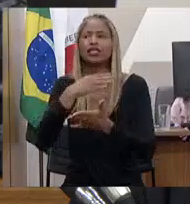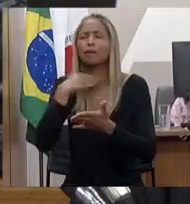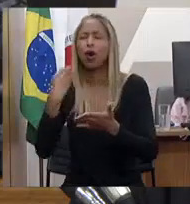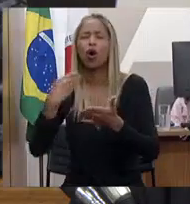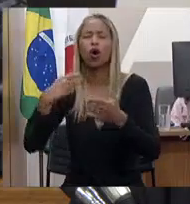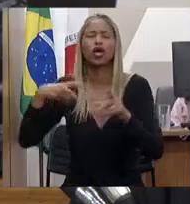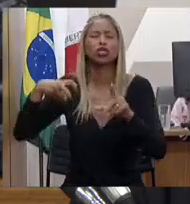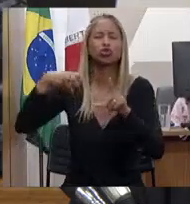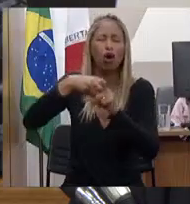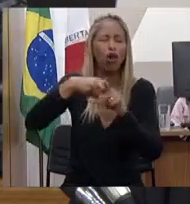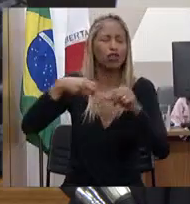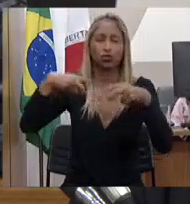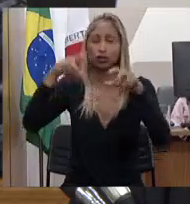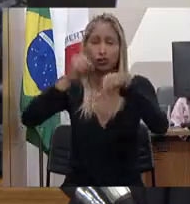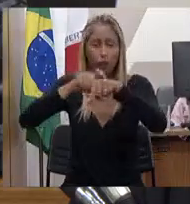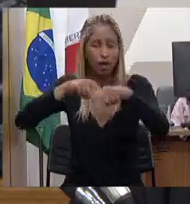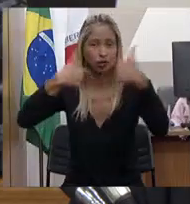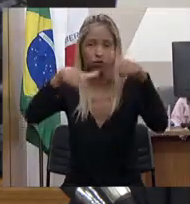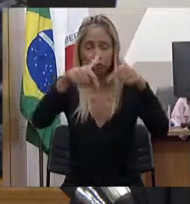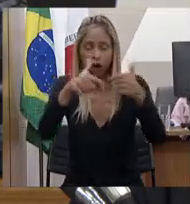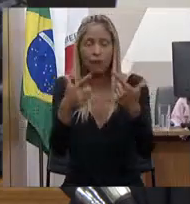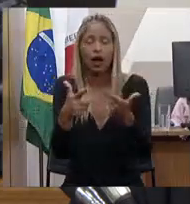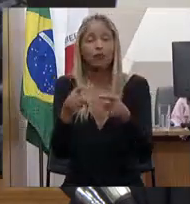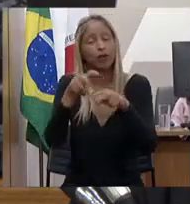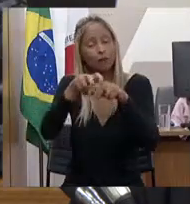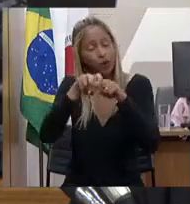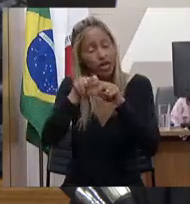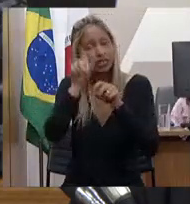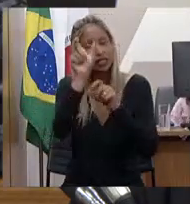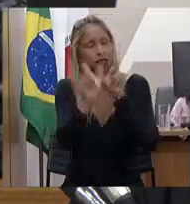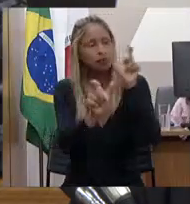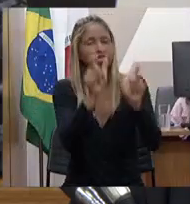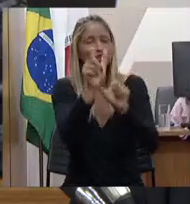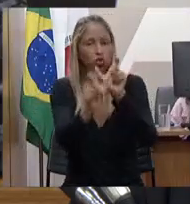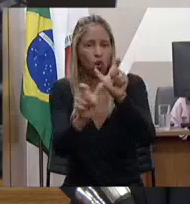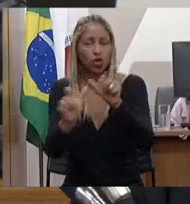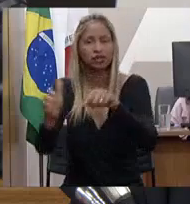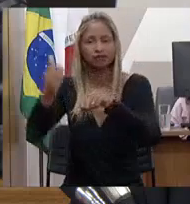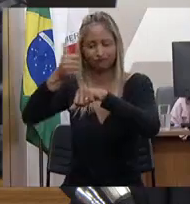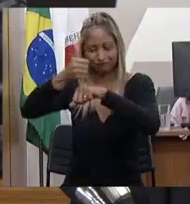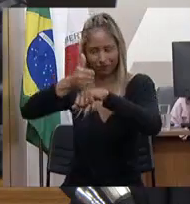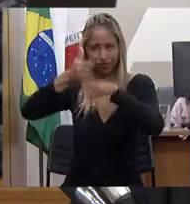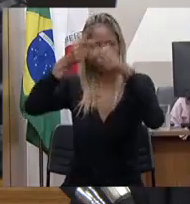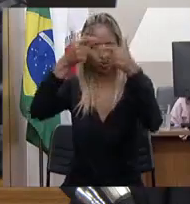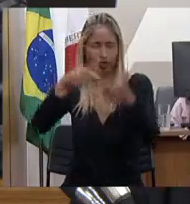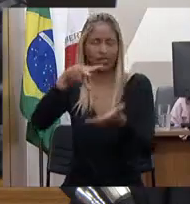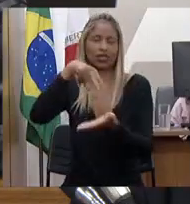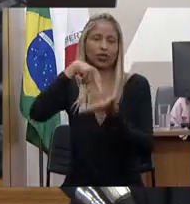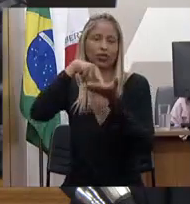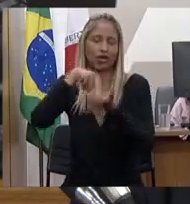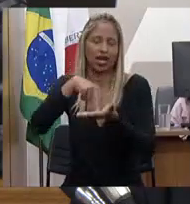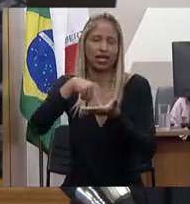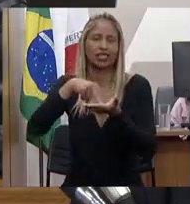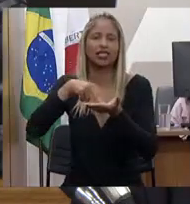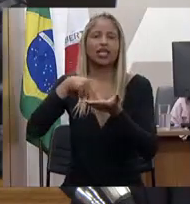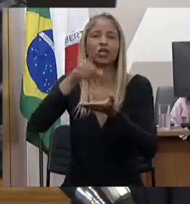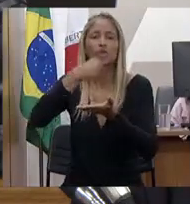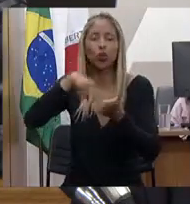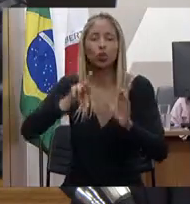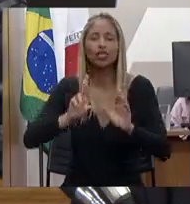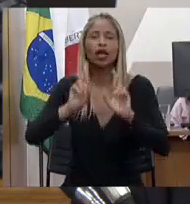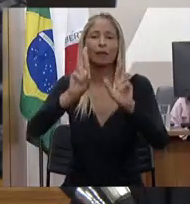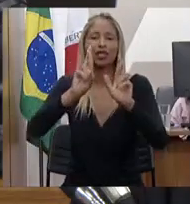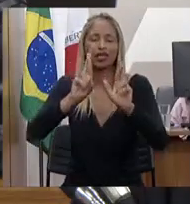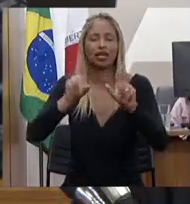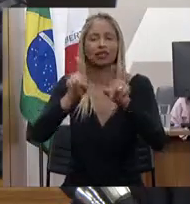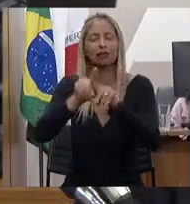sofrem acidente de trabalho é por essas pessoas né que nós ocupamos esses lugares Então você muito nos representa